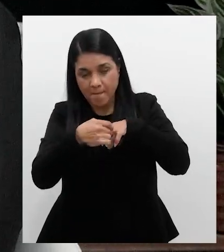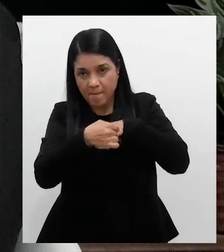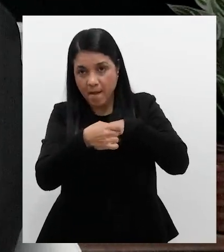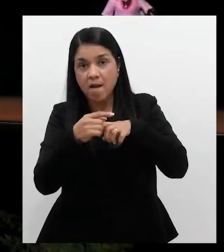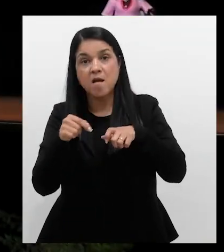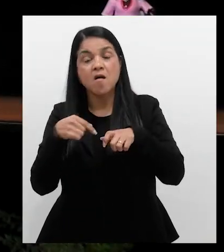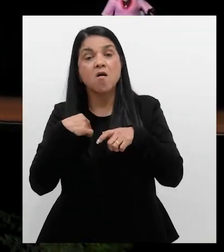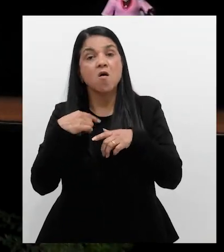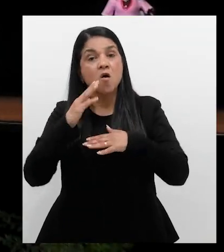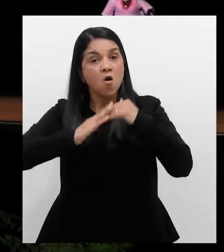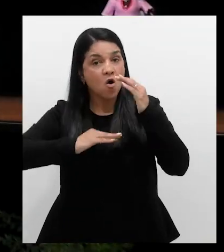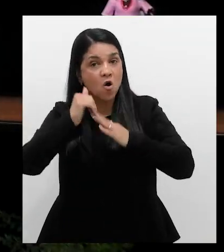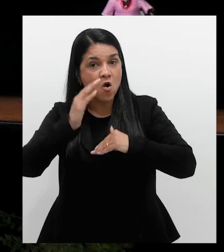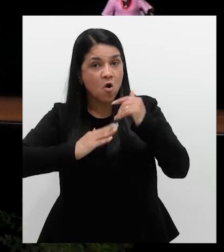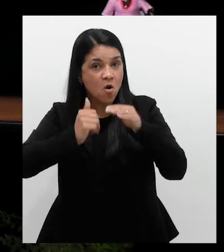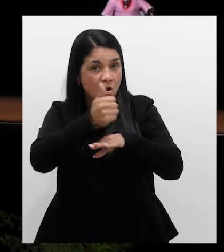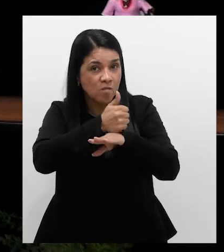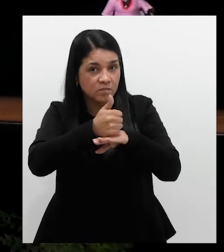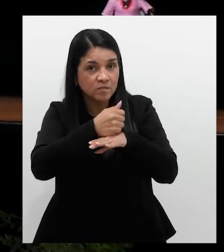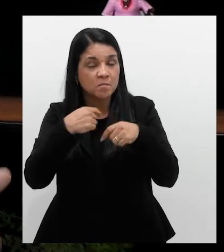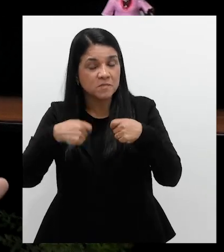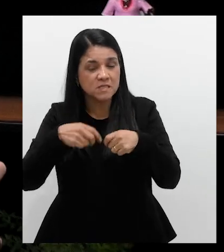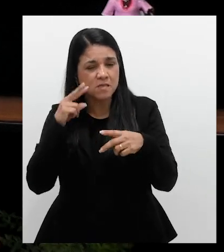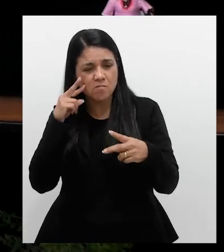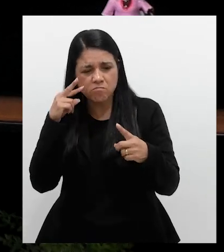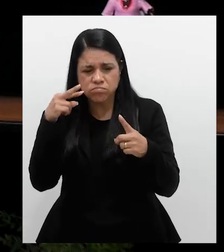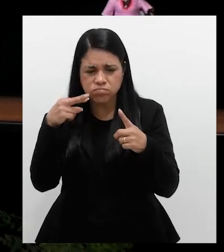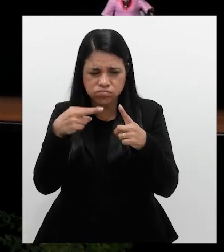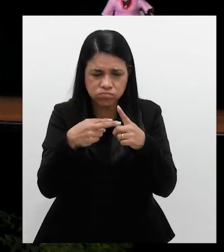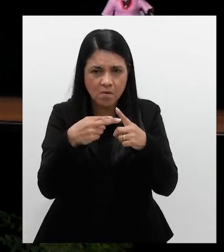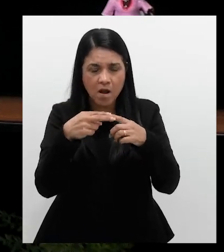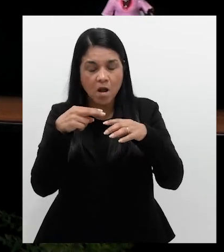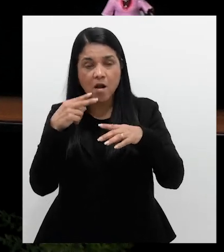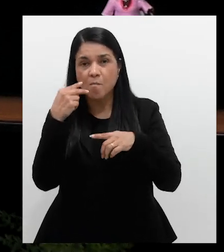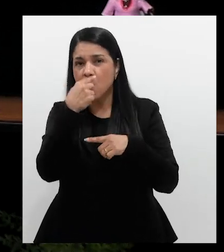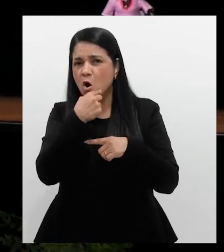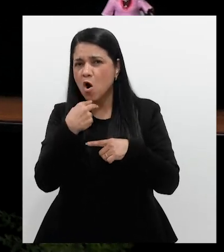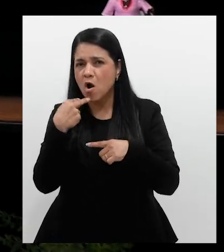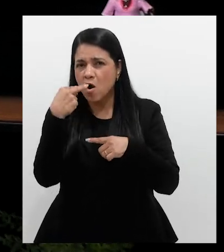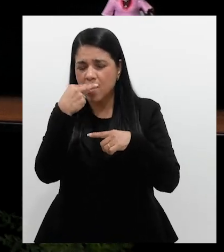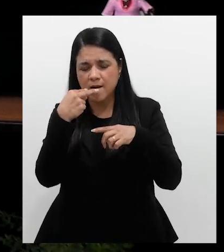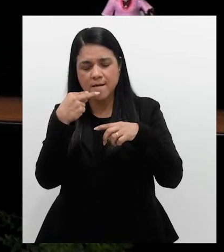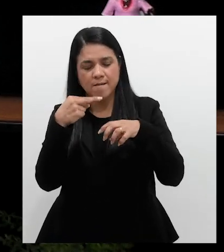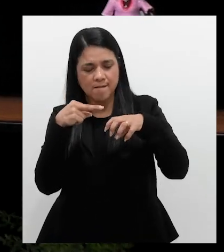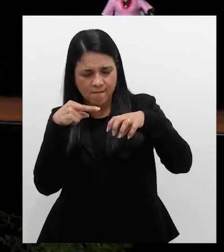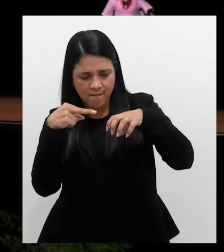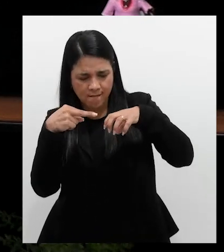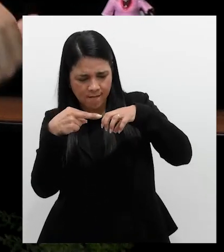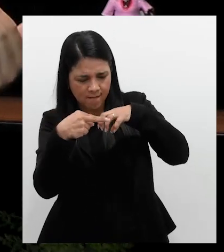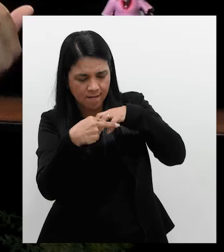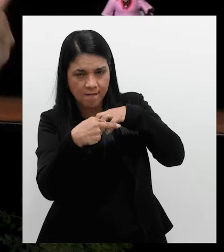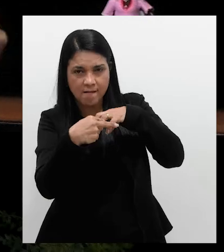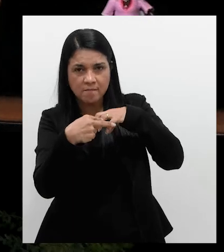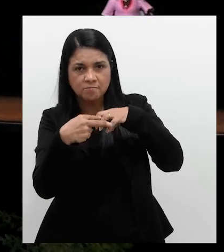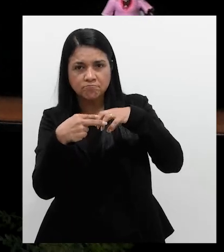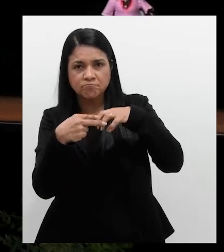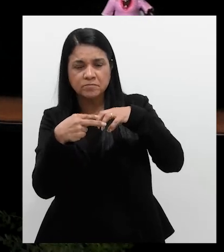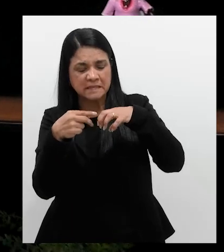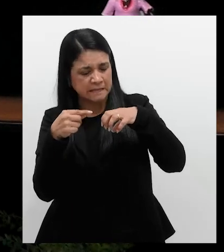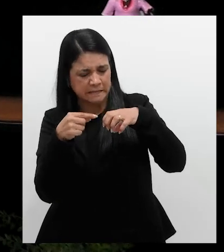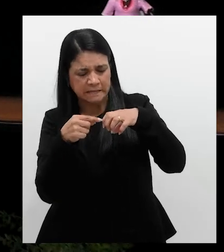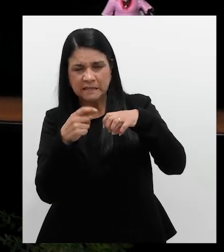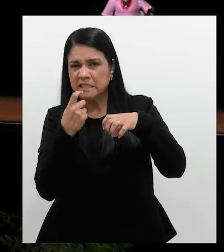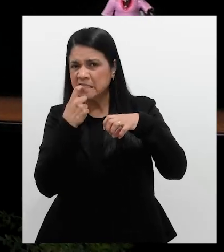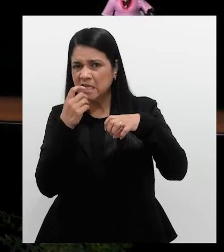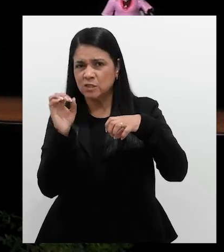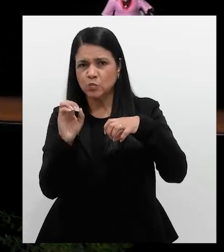também ter esse feeling de olhar a boca como um todo, porque às vezes existem lesões bucais que não tem nada a ver com